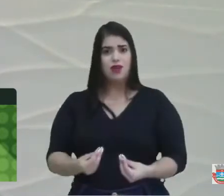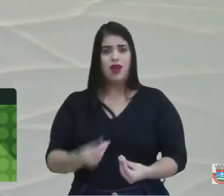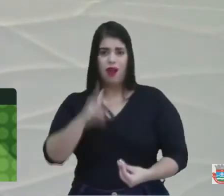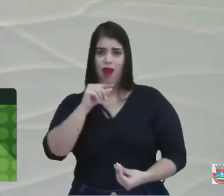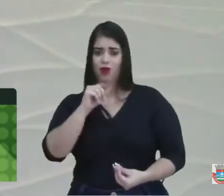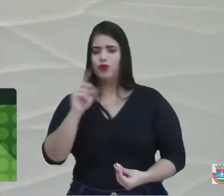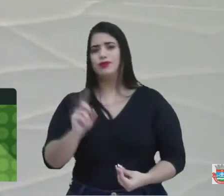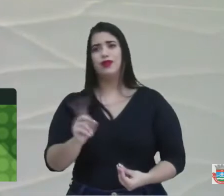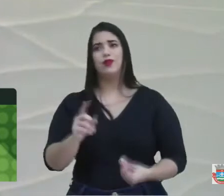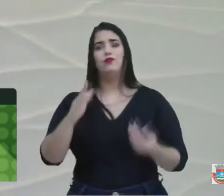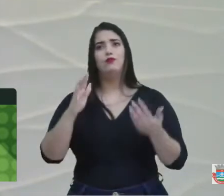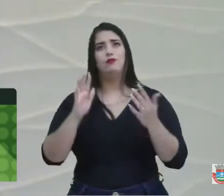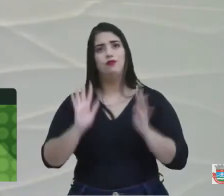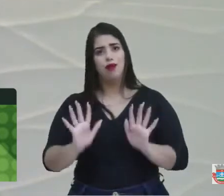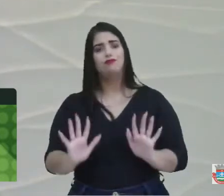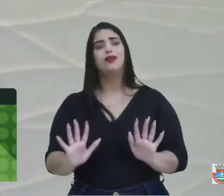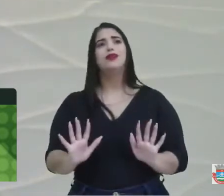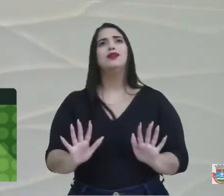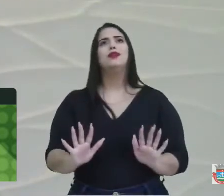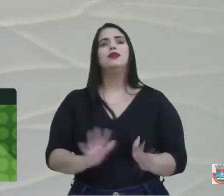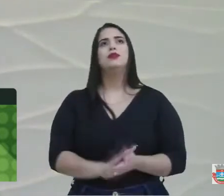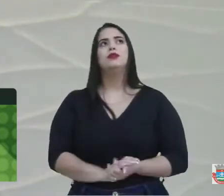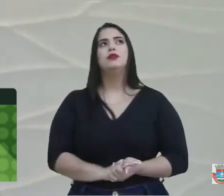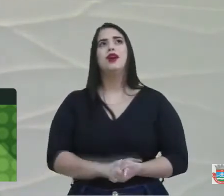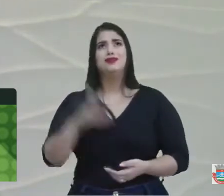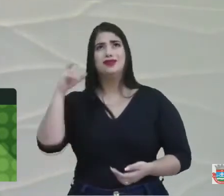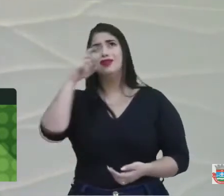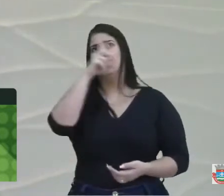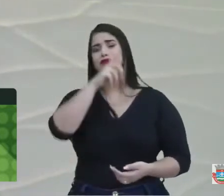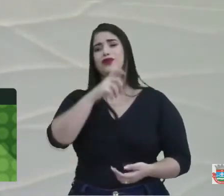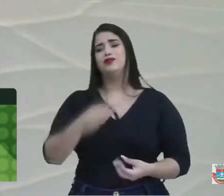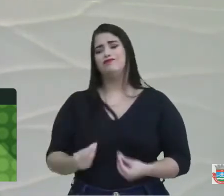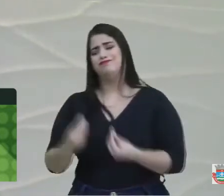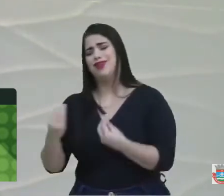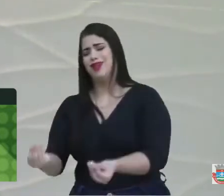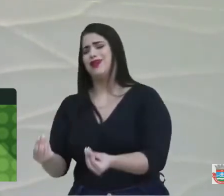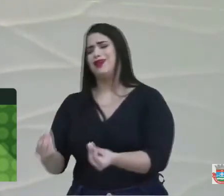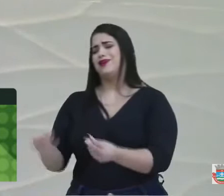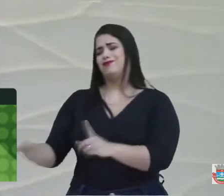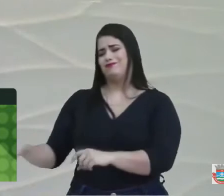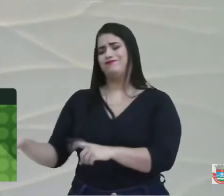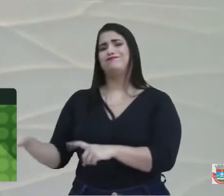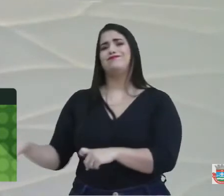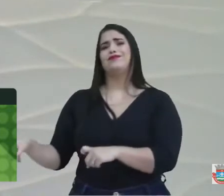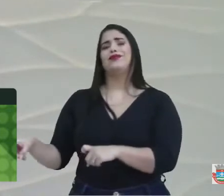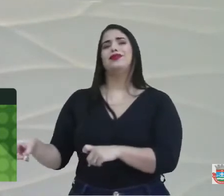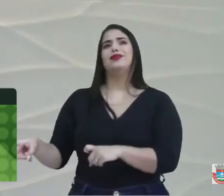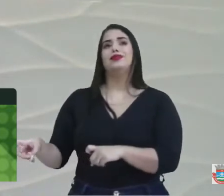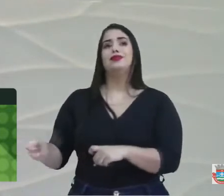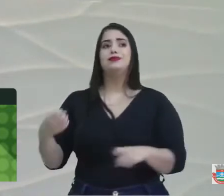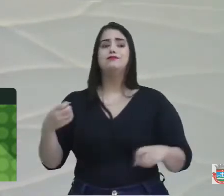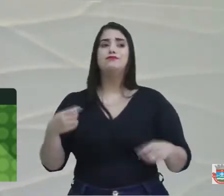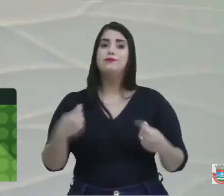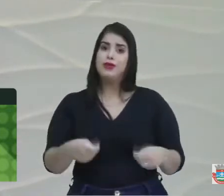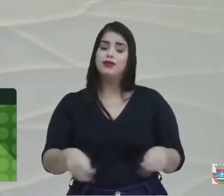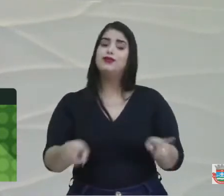da dificuldade de ter o abastecimento da zona rural, o município ainda precisa abastecer alguns bairros aqui da